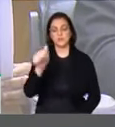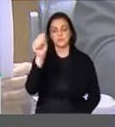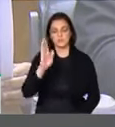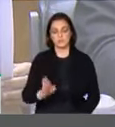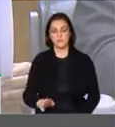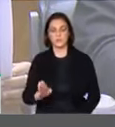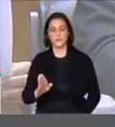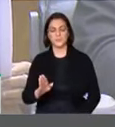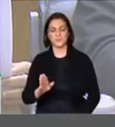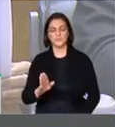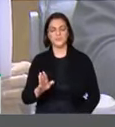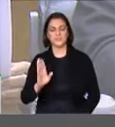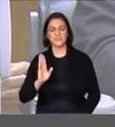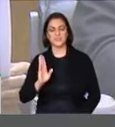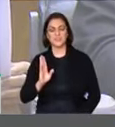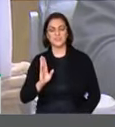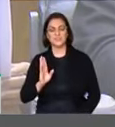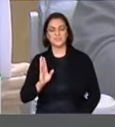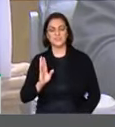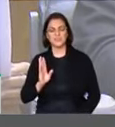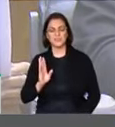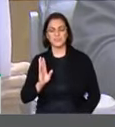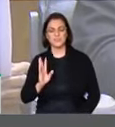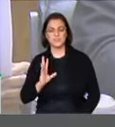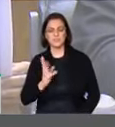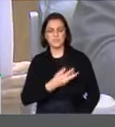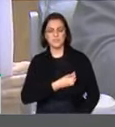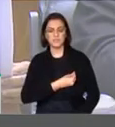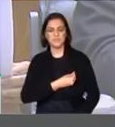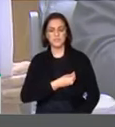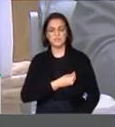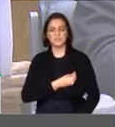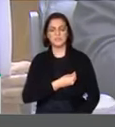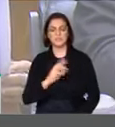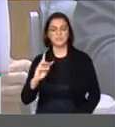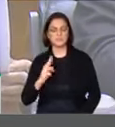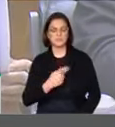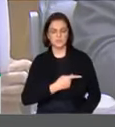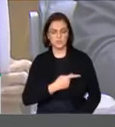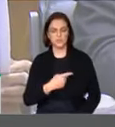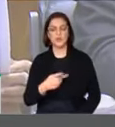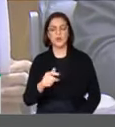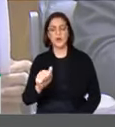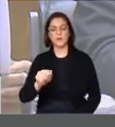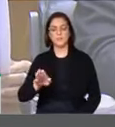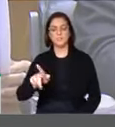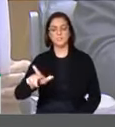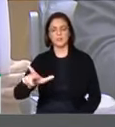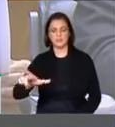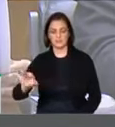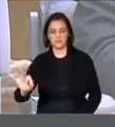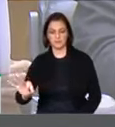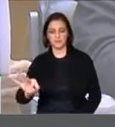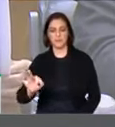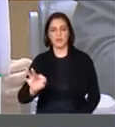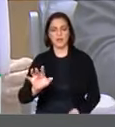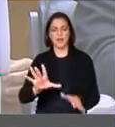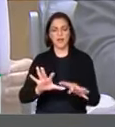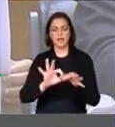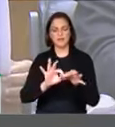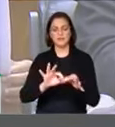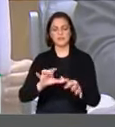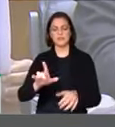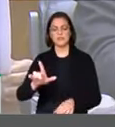de Travestis e Transsexuais, ANTRA, ABGLT, Aliança Nacional